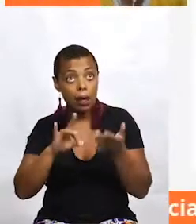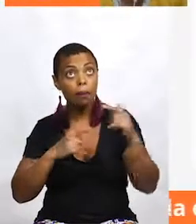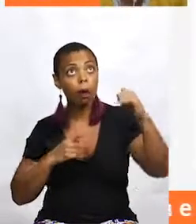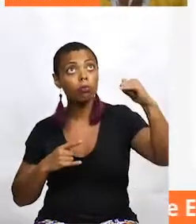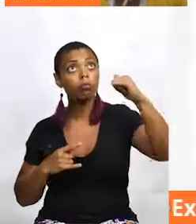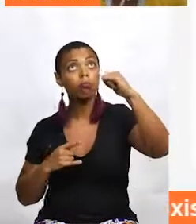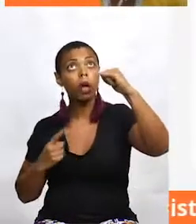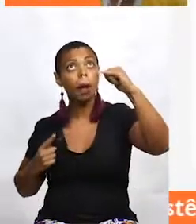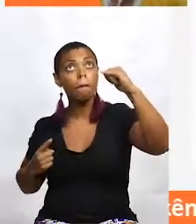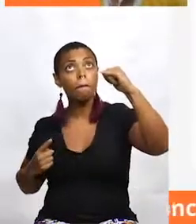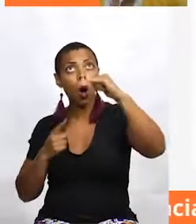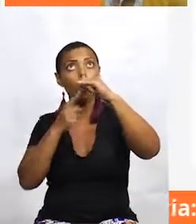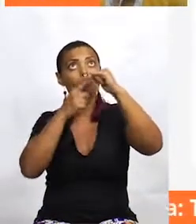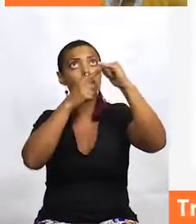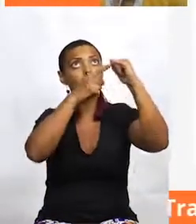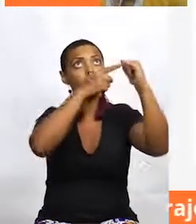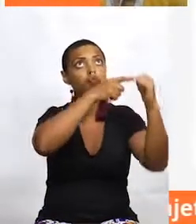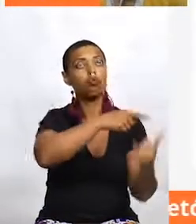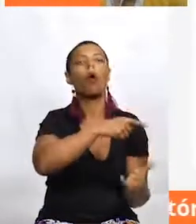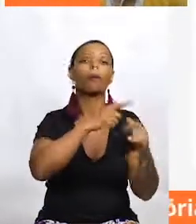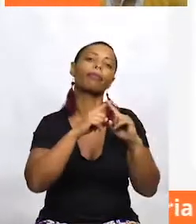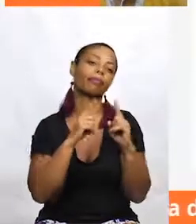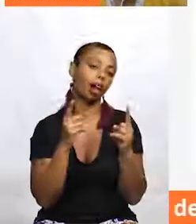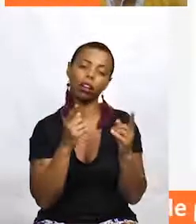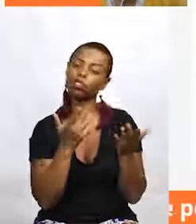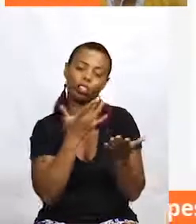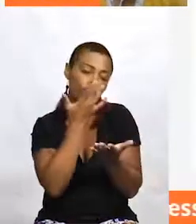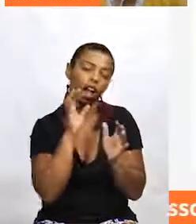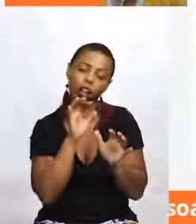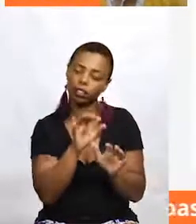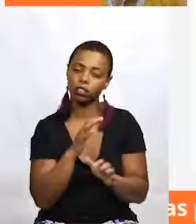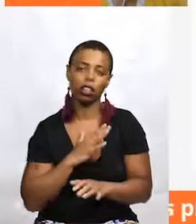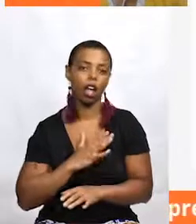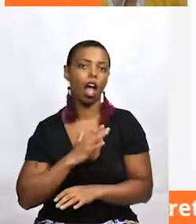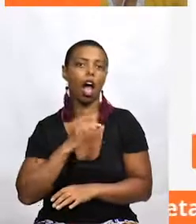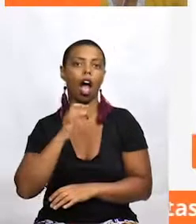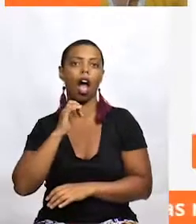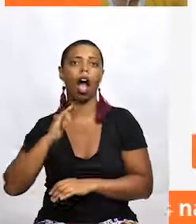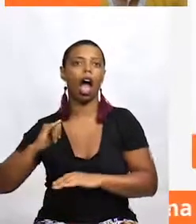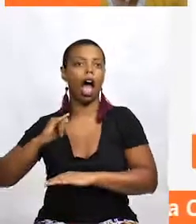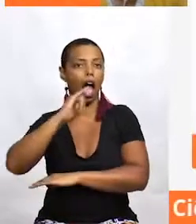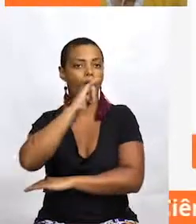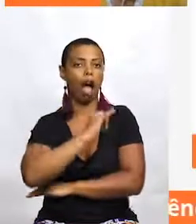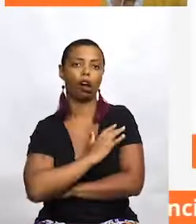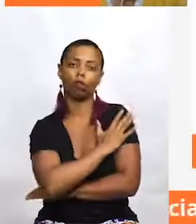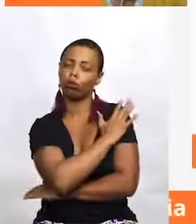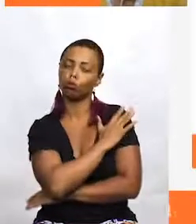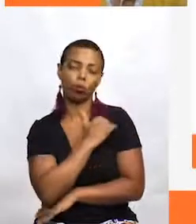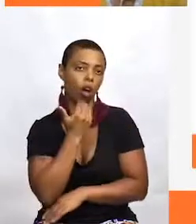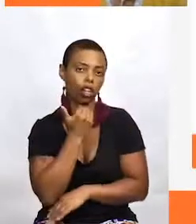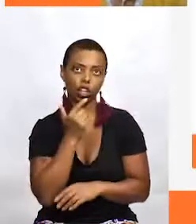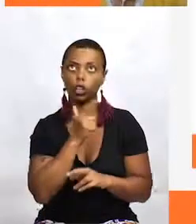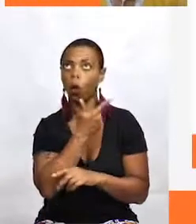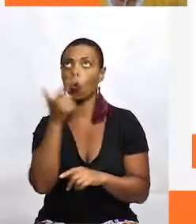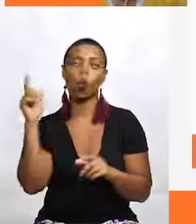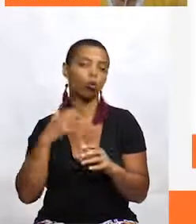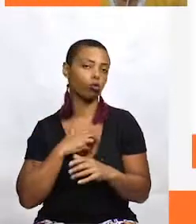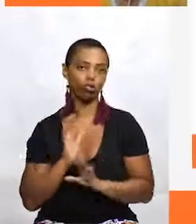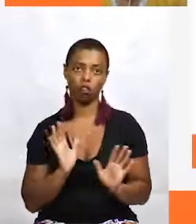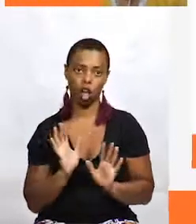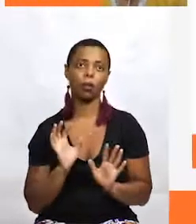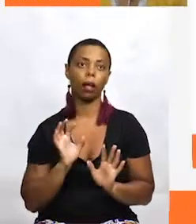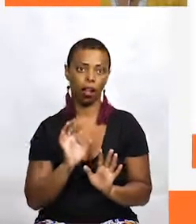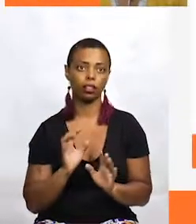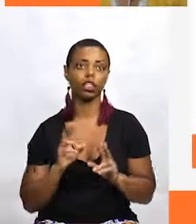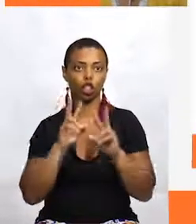Mas é aeronáutica, gente. É militar, não tem outro jeito. Não dá para fazer diferentemente. Por causa disso tudo, eu tenho até um